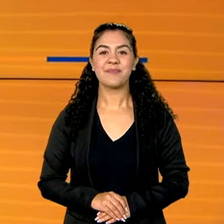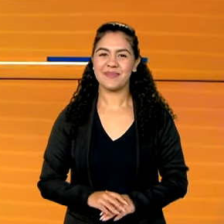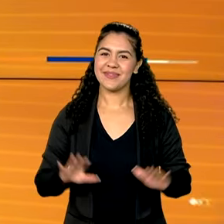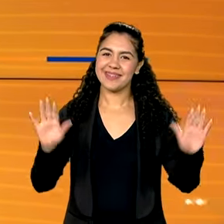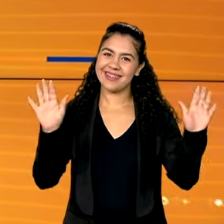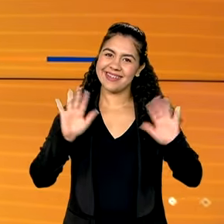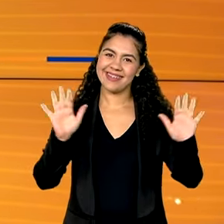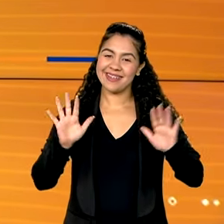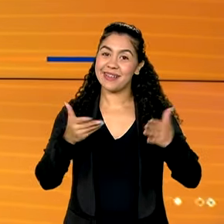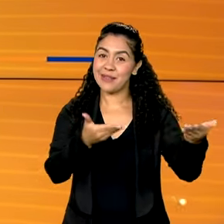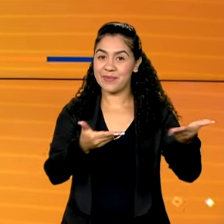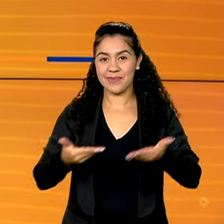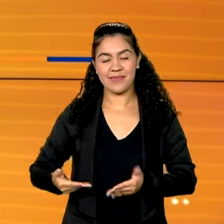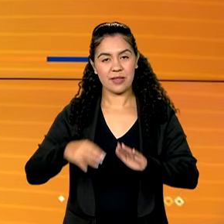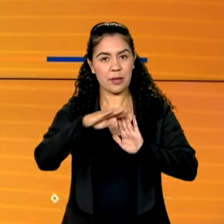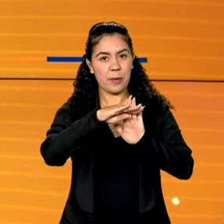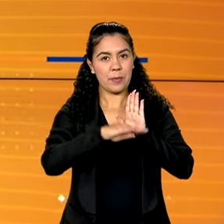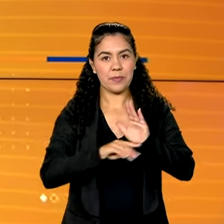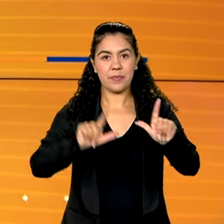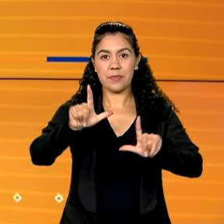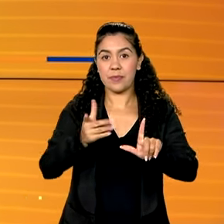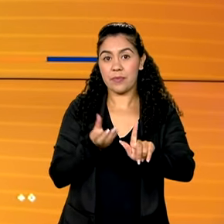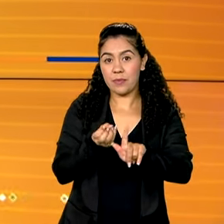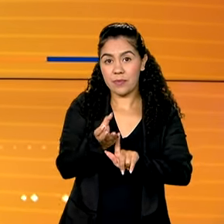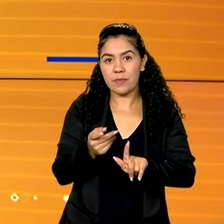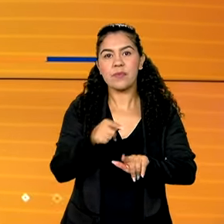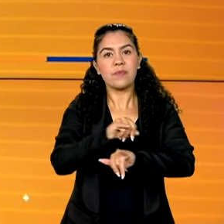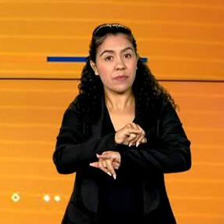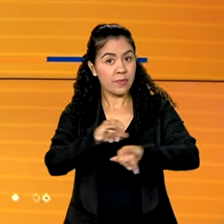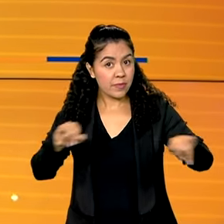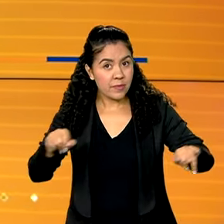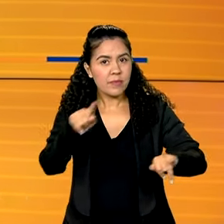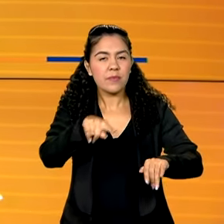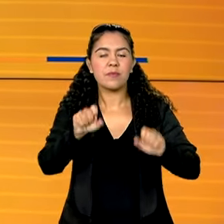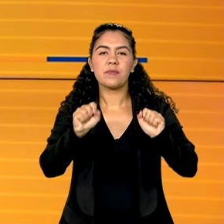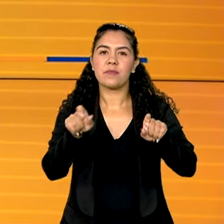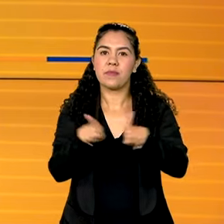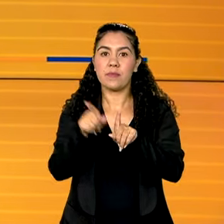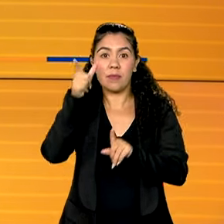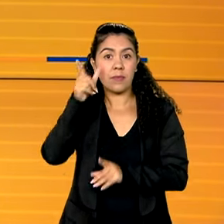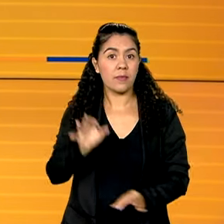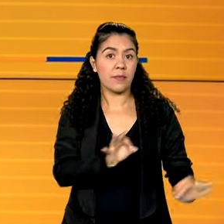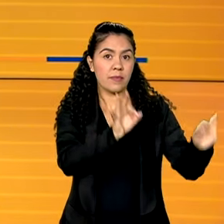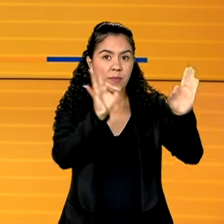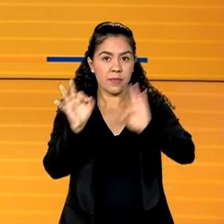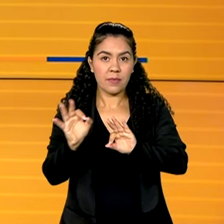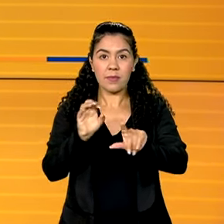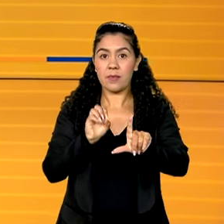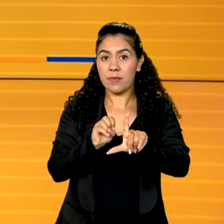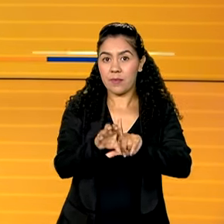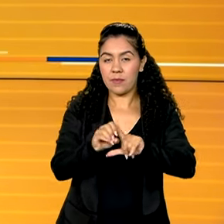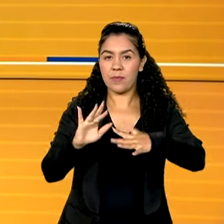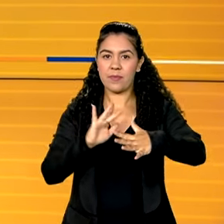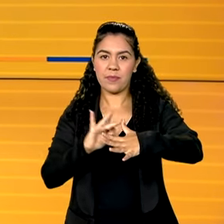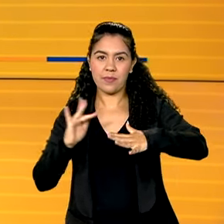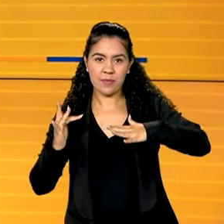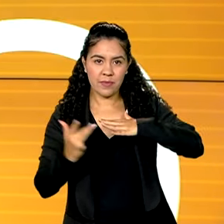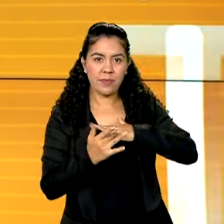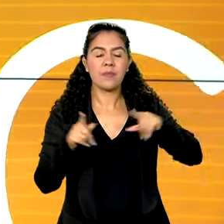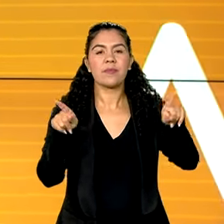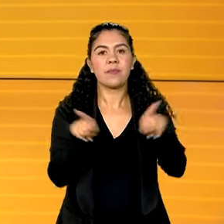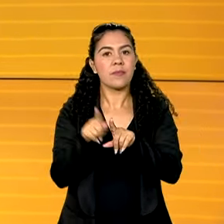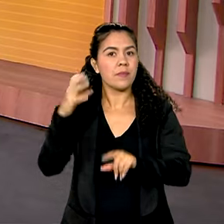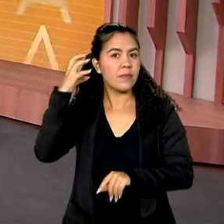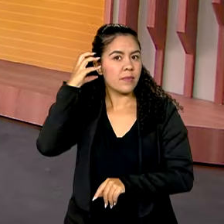Olá, seja muito bem-vindo ao canal GOV. Lembrando que você pode nos acompanhar também ao vivo pelas redes sociais e pela Rádio